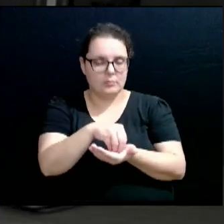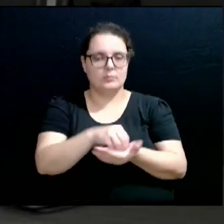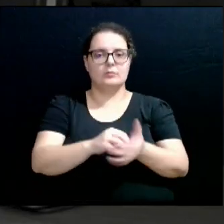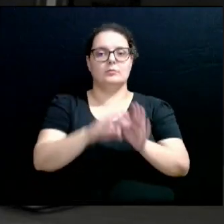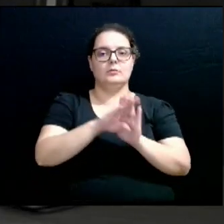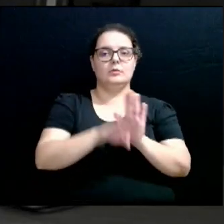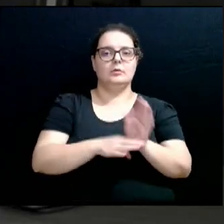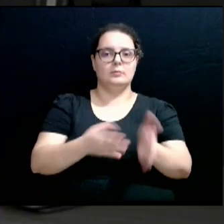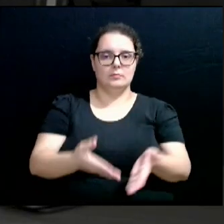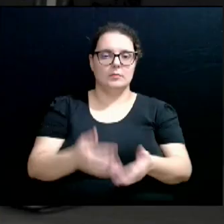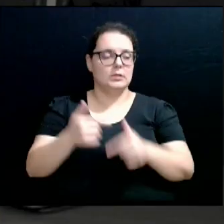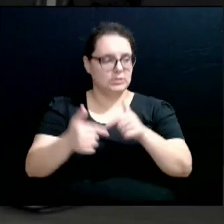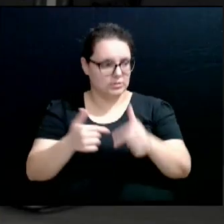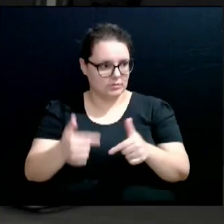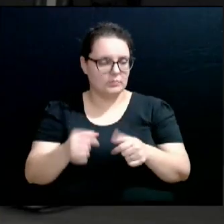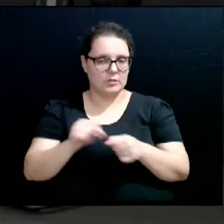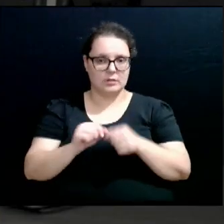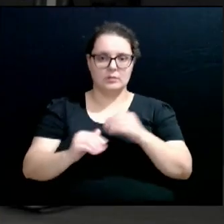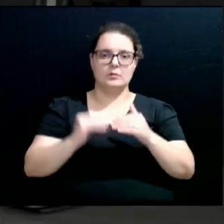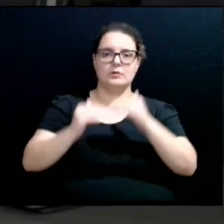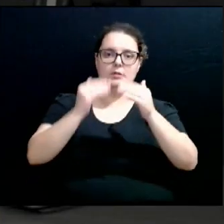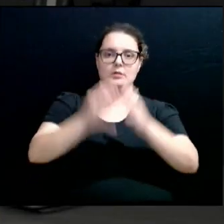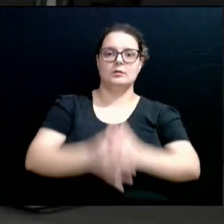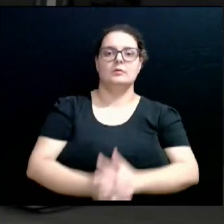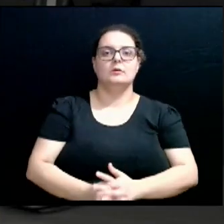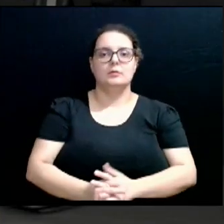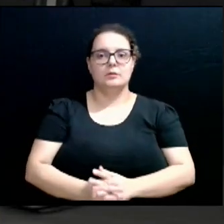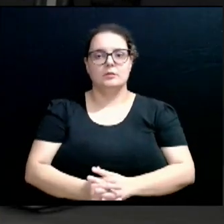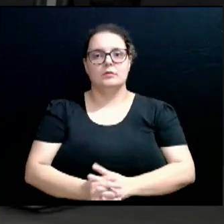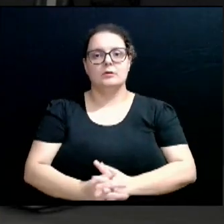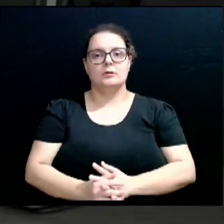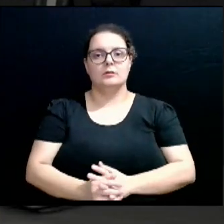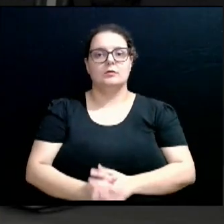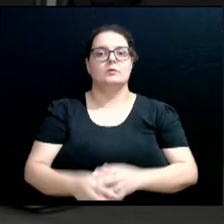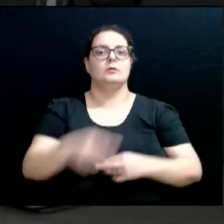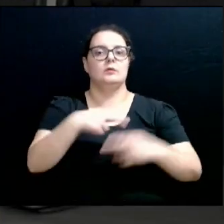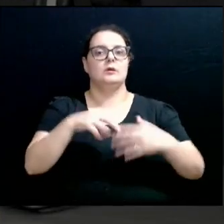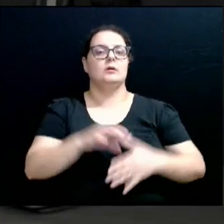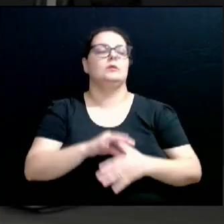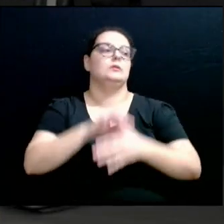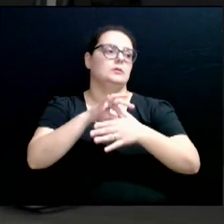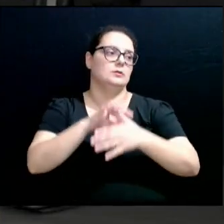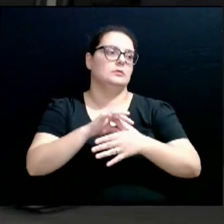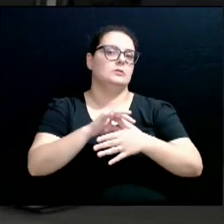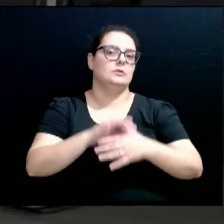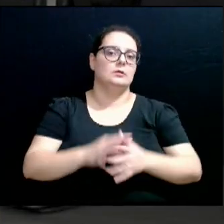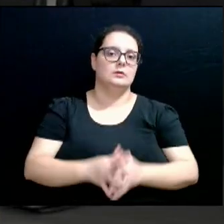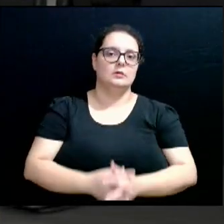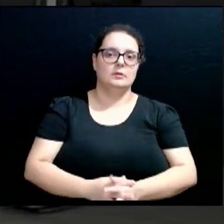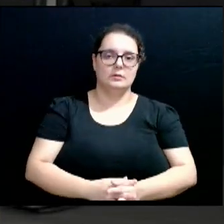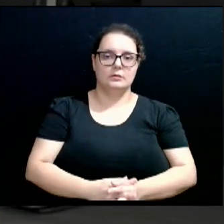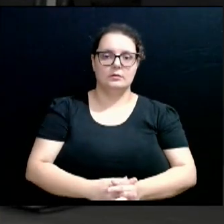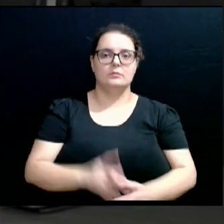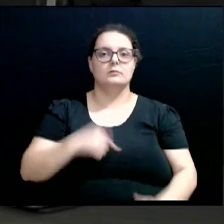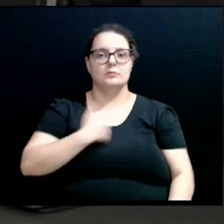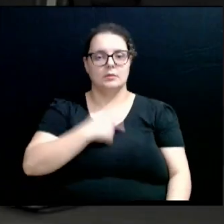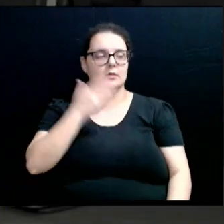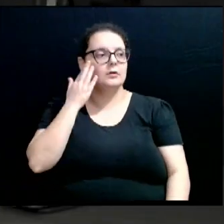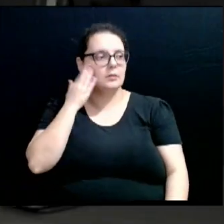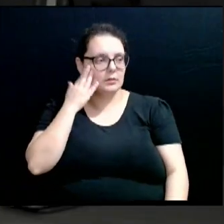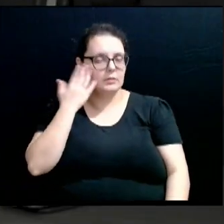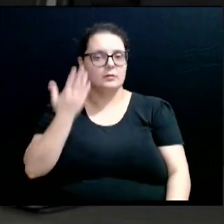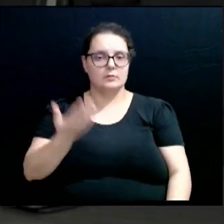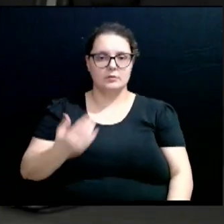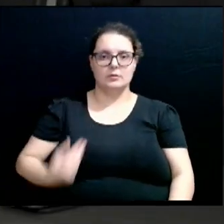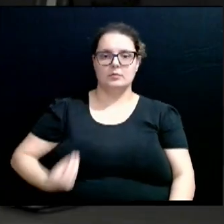que a gente está desenvolvendo, né, que diz respeito às lideranças negras, né, a gente sabe que a presença de pessoas negras em postos